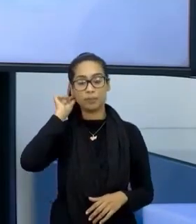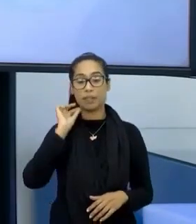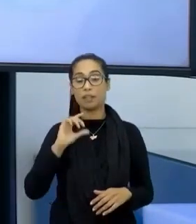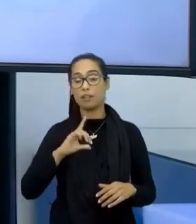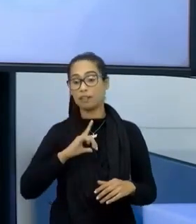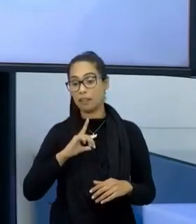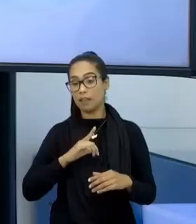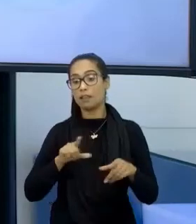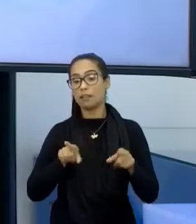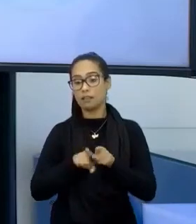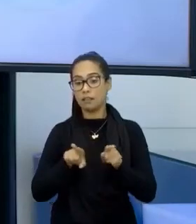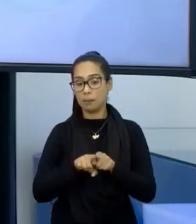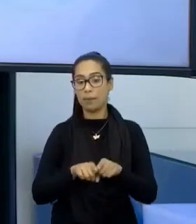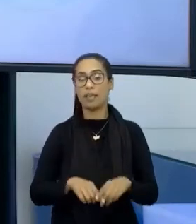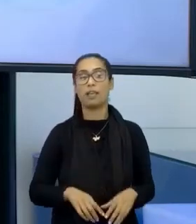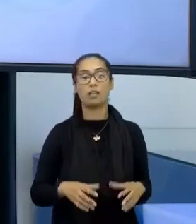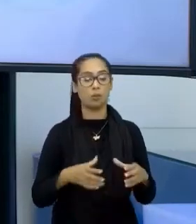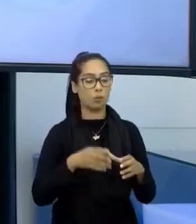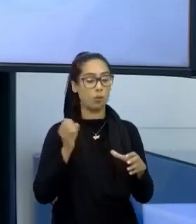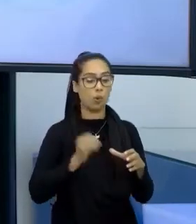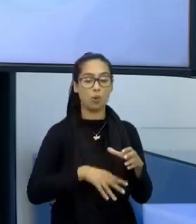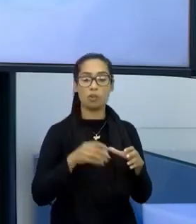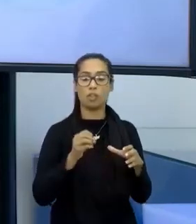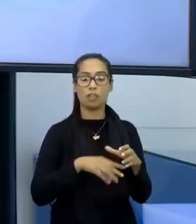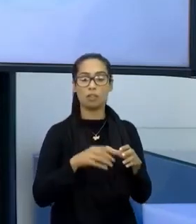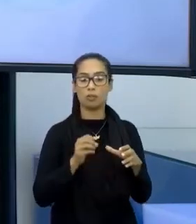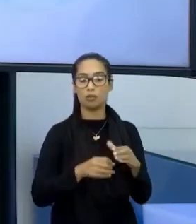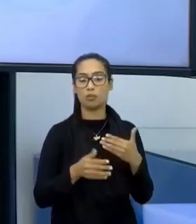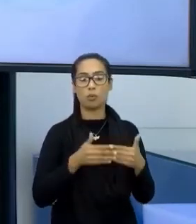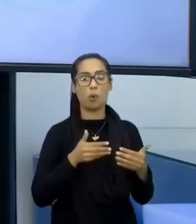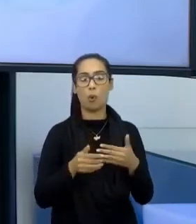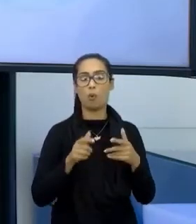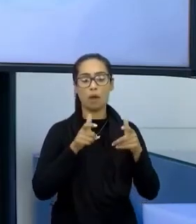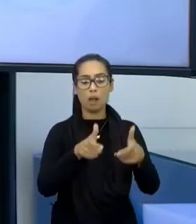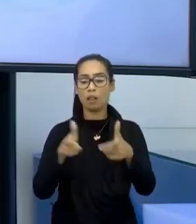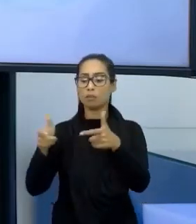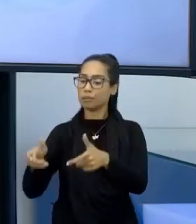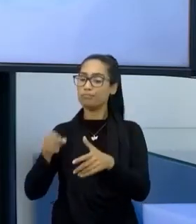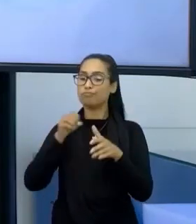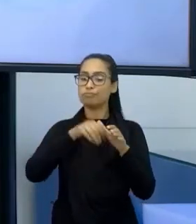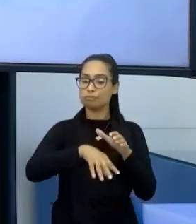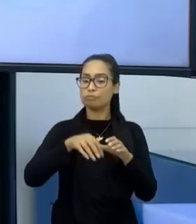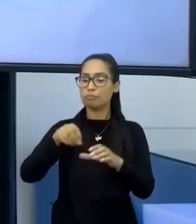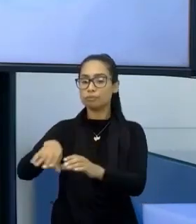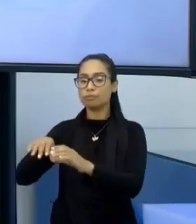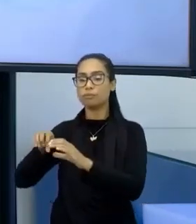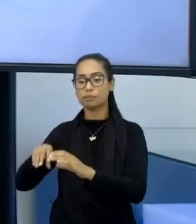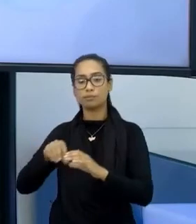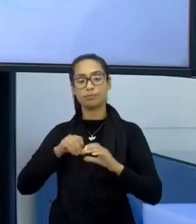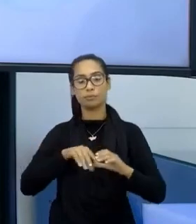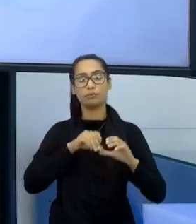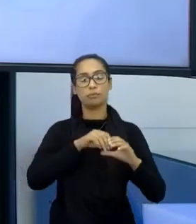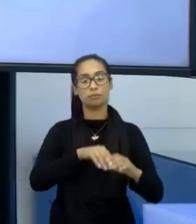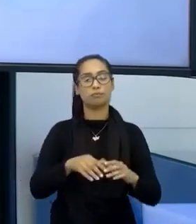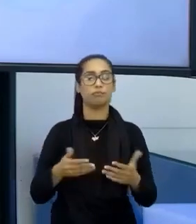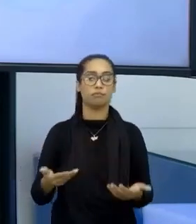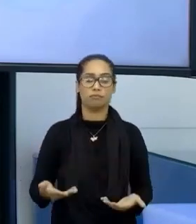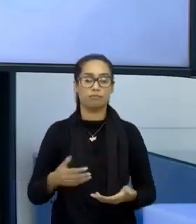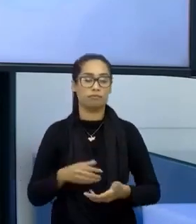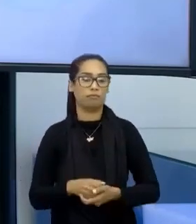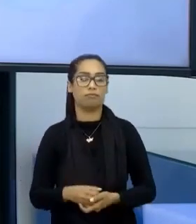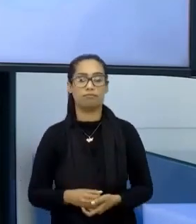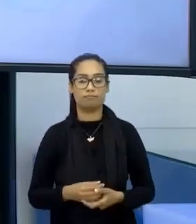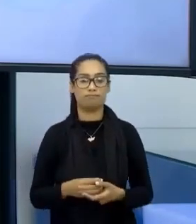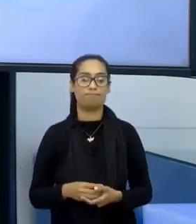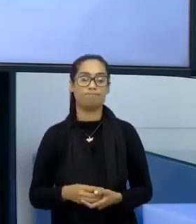o descarte de lixo inadequado. Então, o lixo, toda vez que nós temos o descarte de lixo, nós temos a produção do chorume, que é um